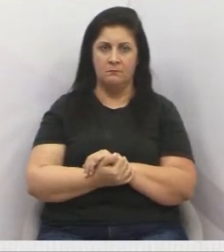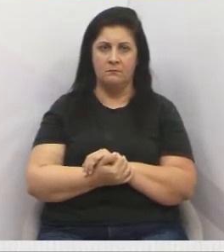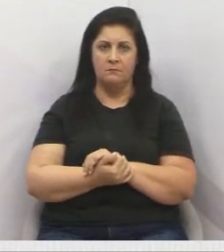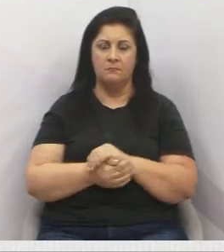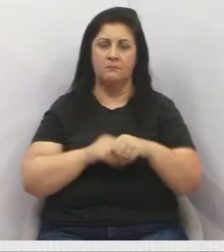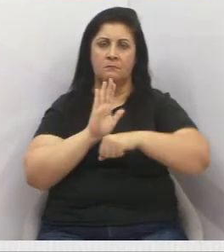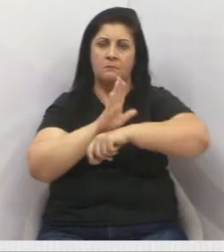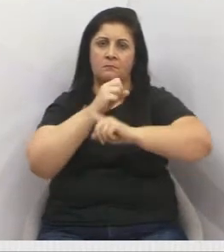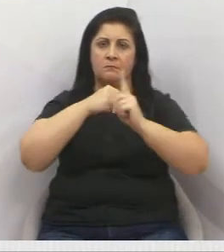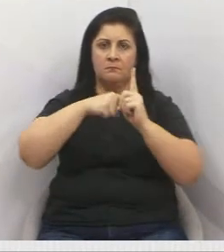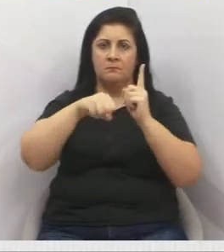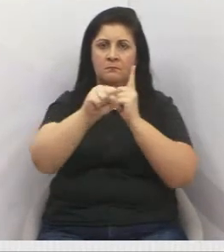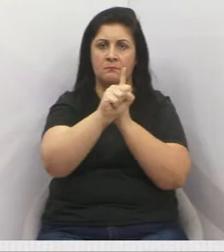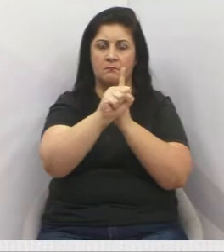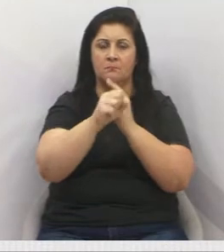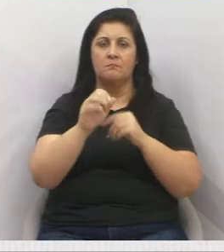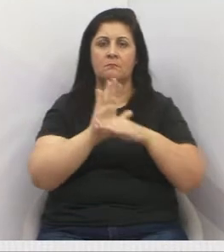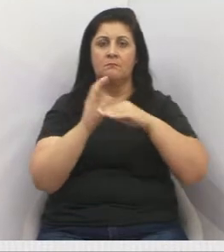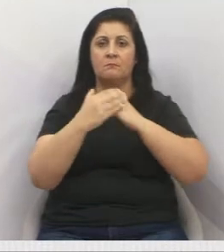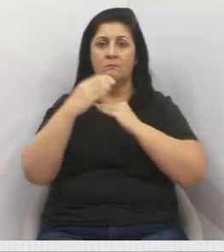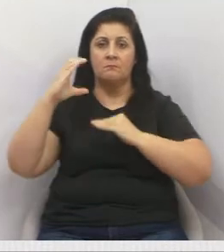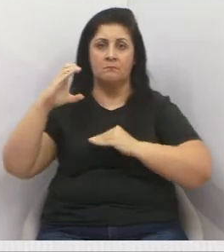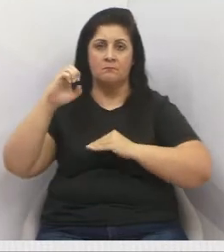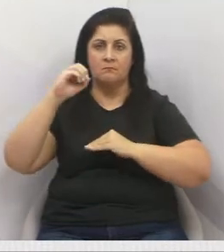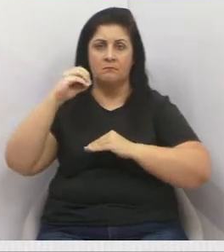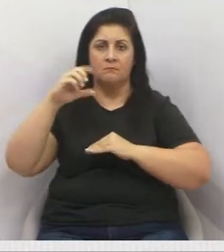Movimentos populares, Jardim Colônia,